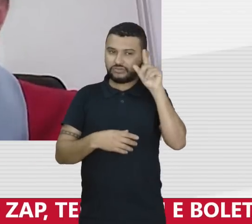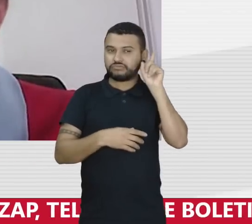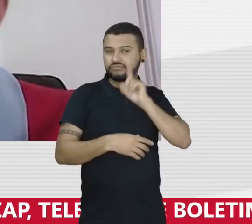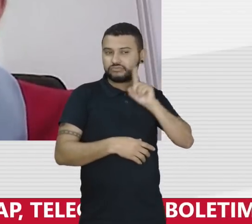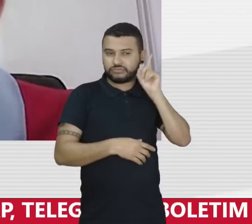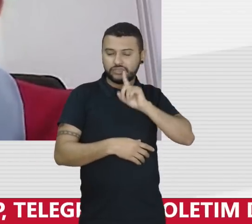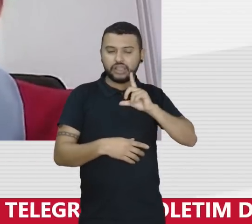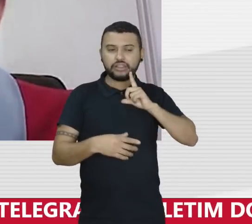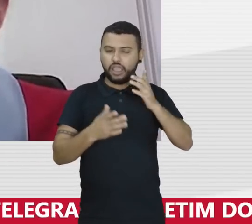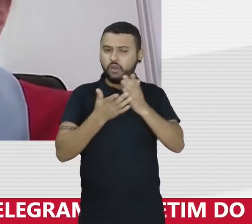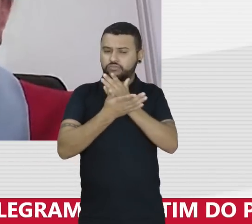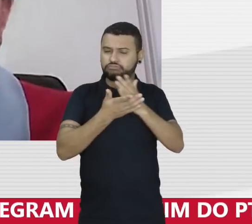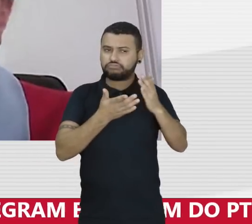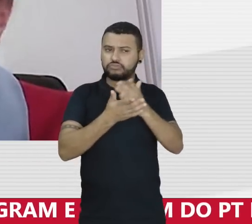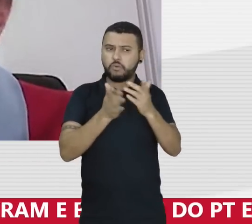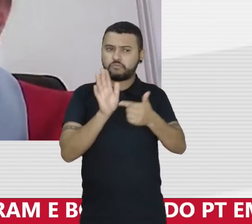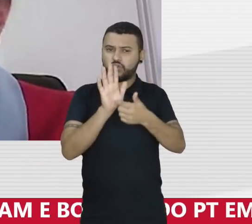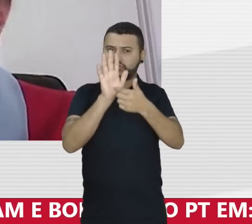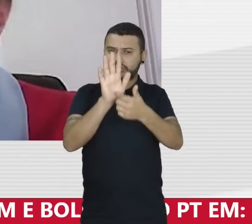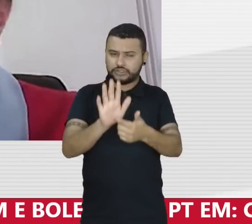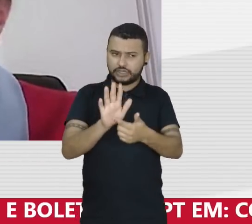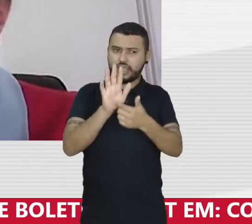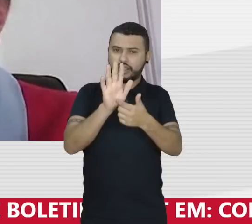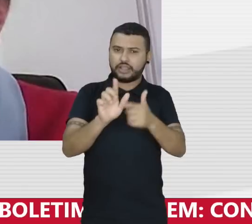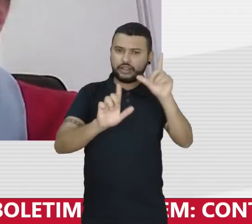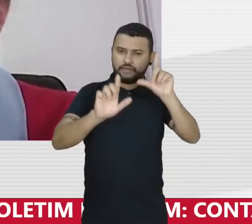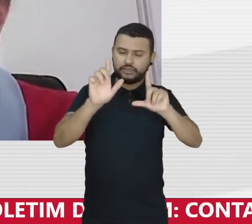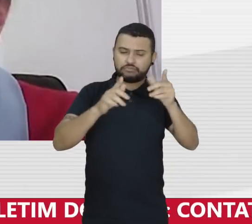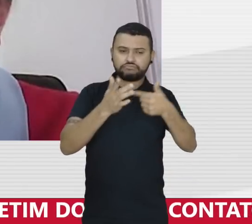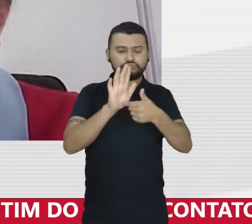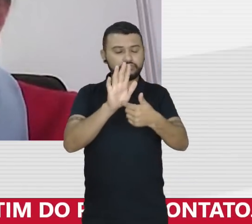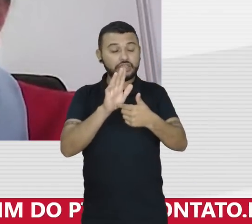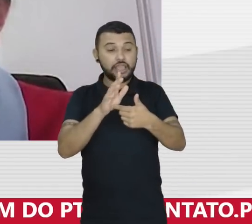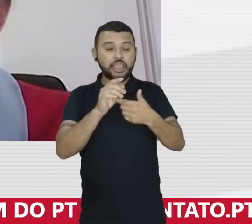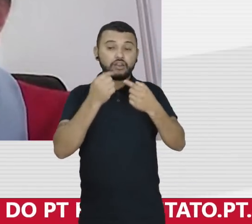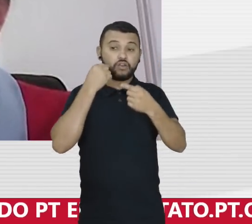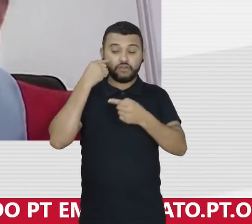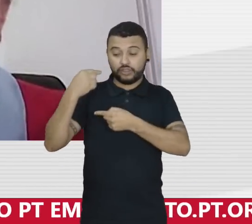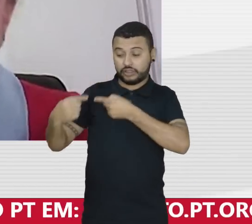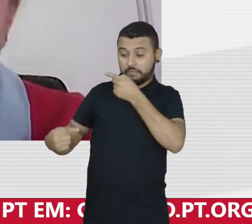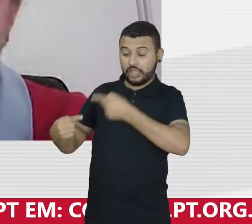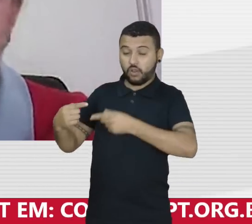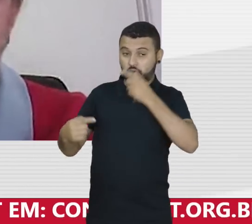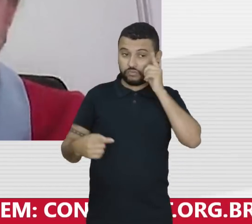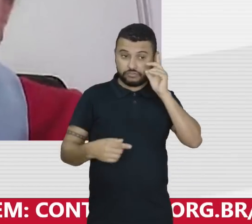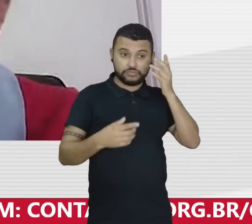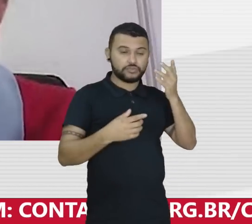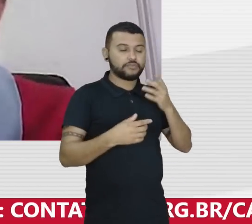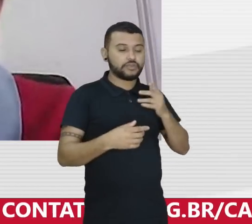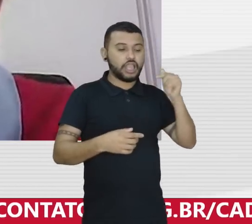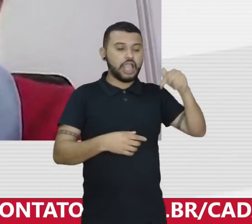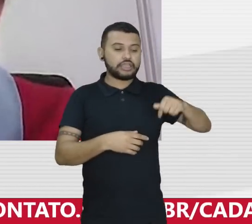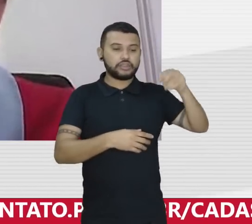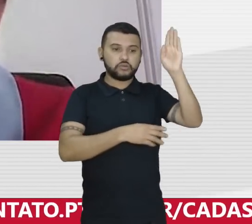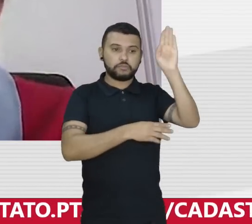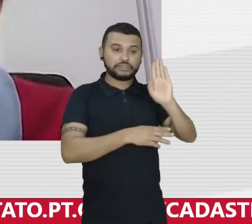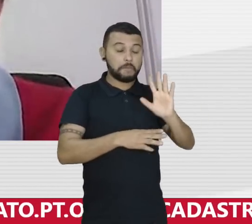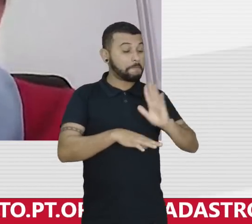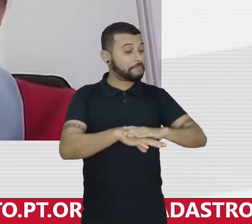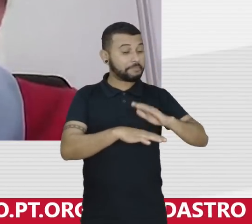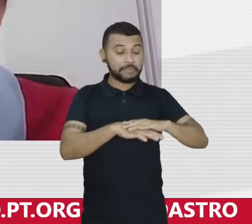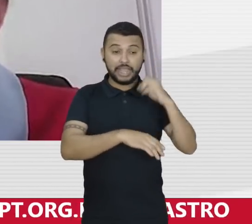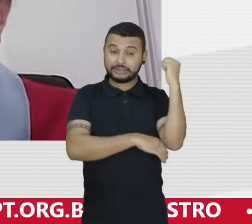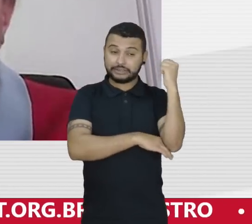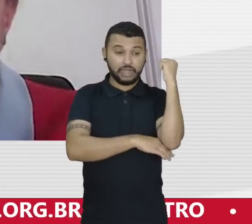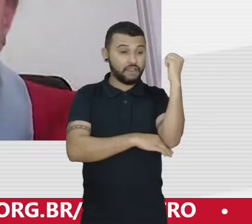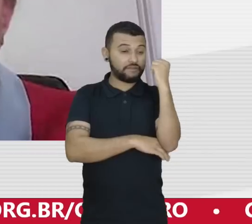esses casos são trazidos e aí se reabre o debate em cima do caso. Eu acho que o que aconteceu no Brasil é muito mais grave,